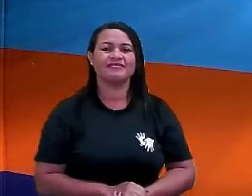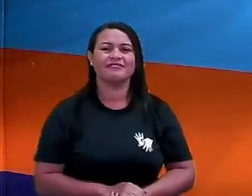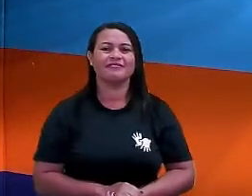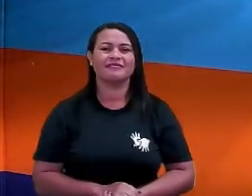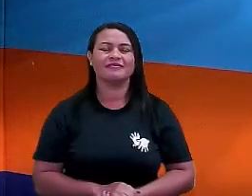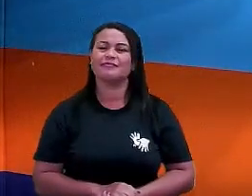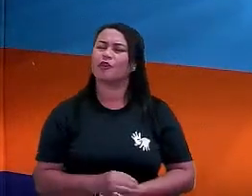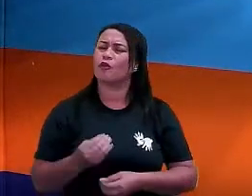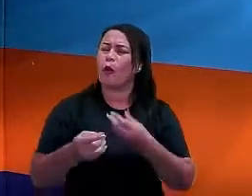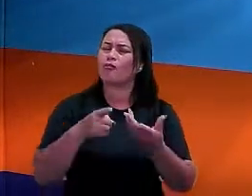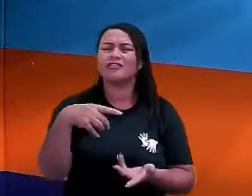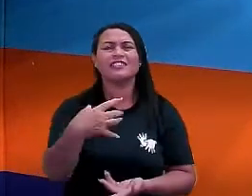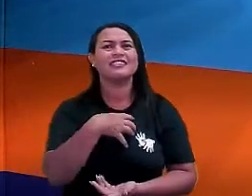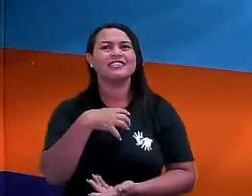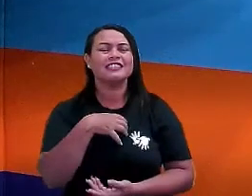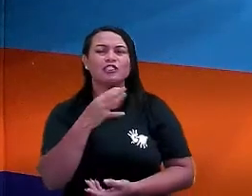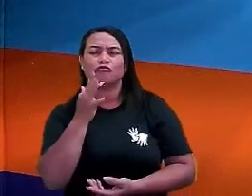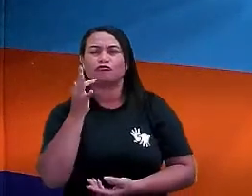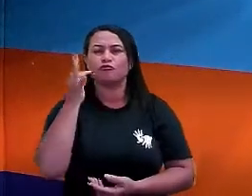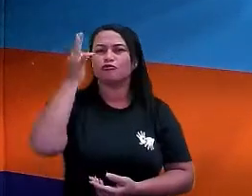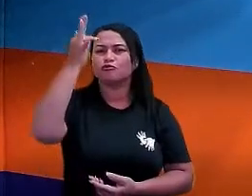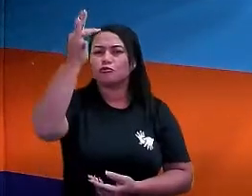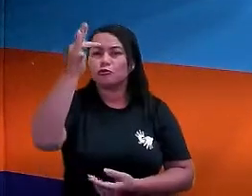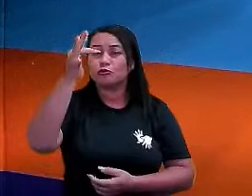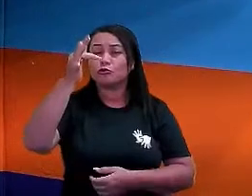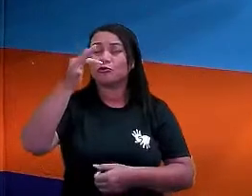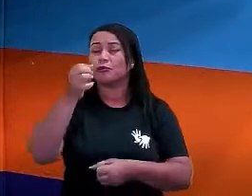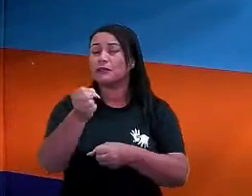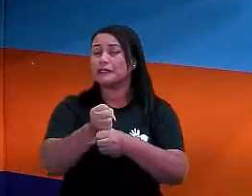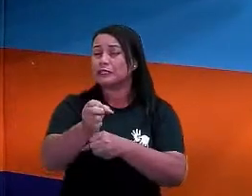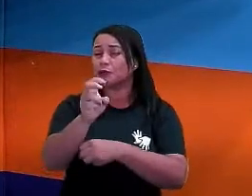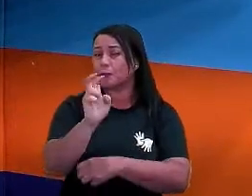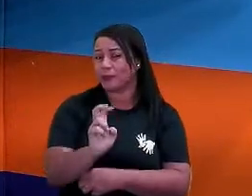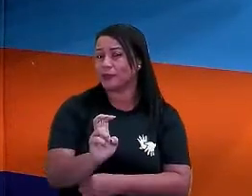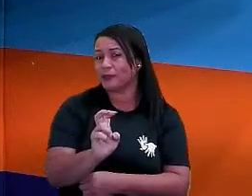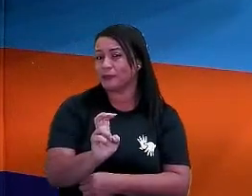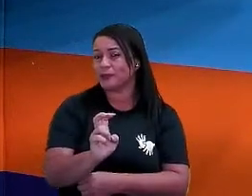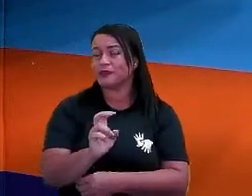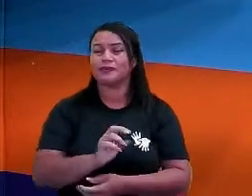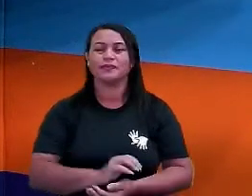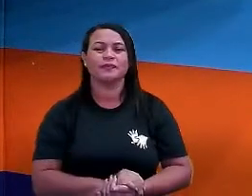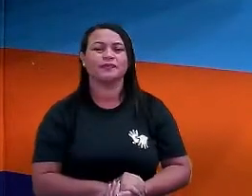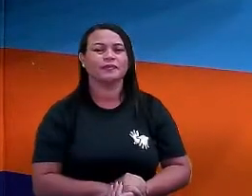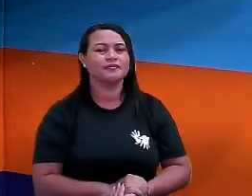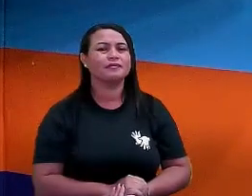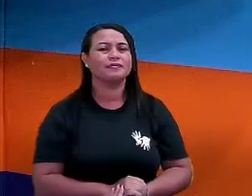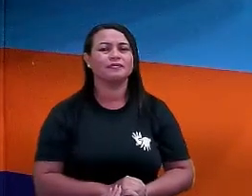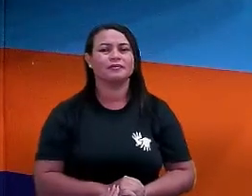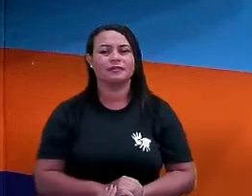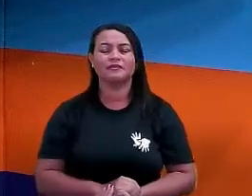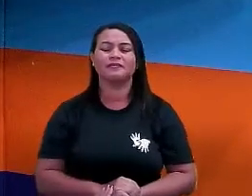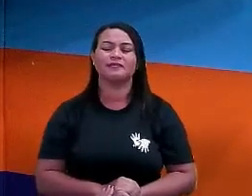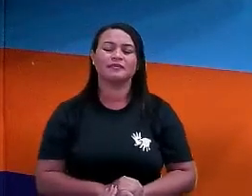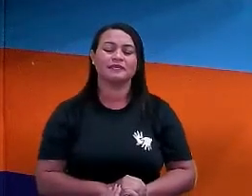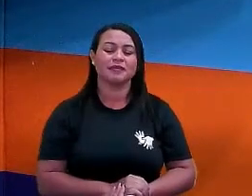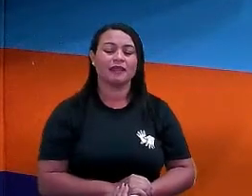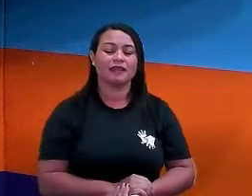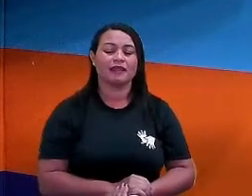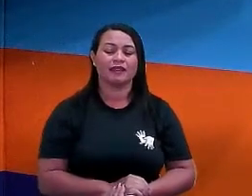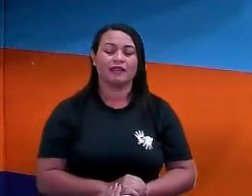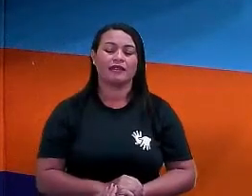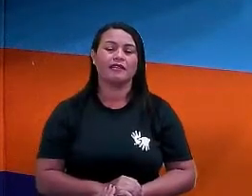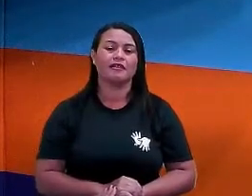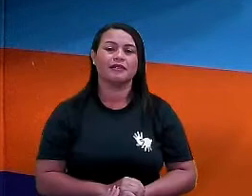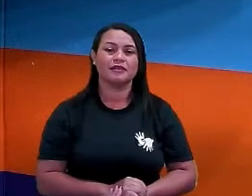years? Como você estará, como você se vê daqui a 5 anos? Não quero nem pensar, gente, tá? Do